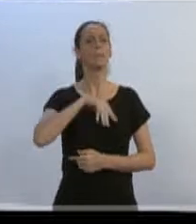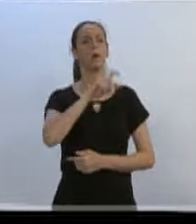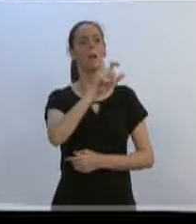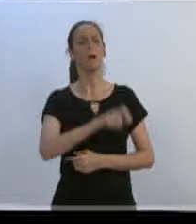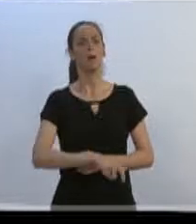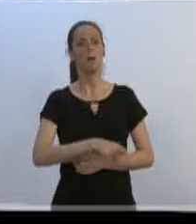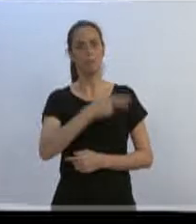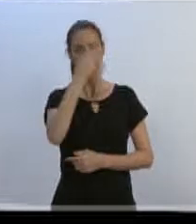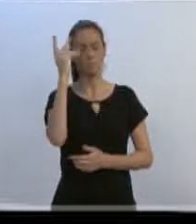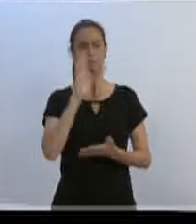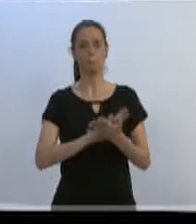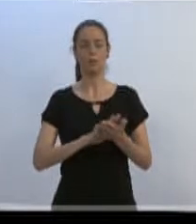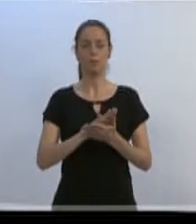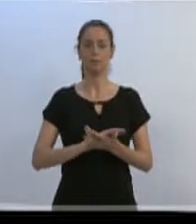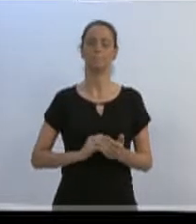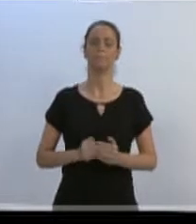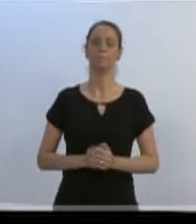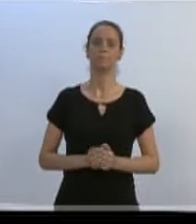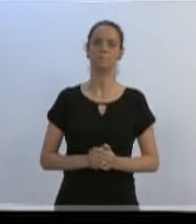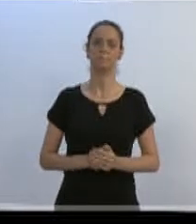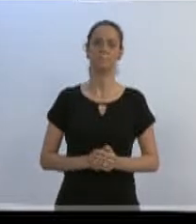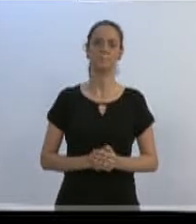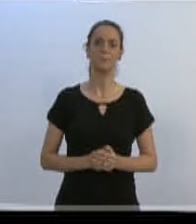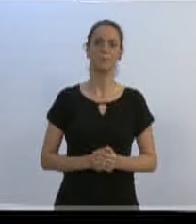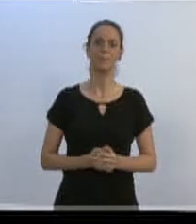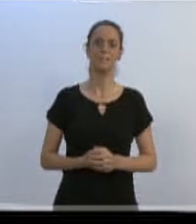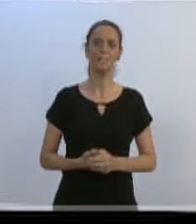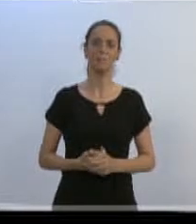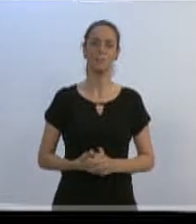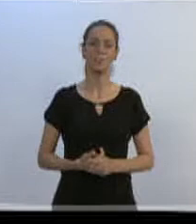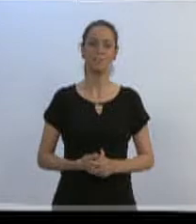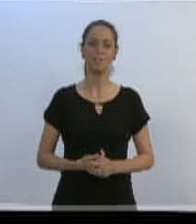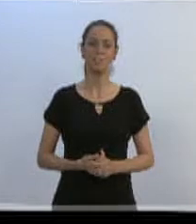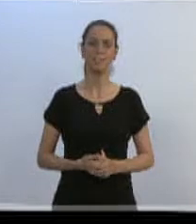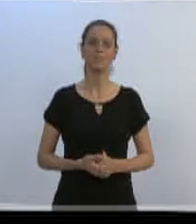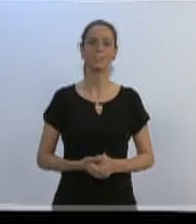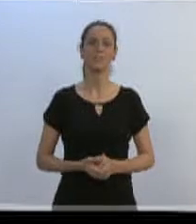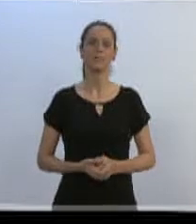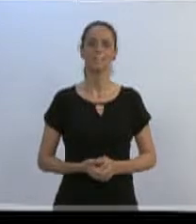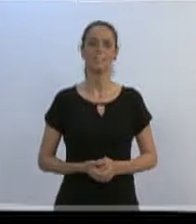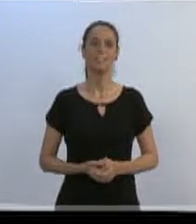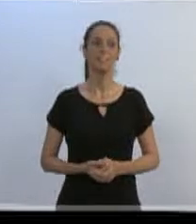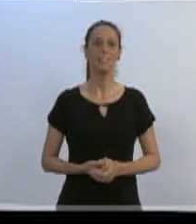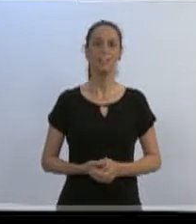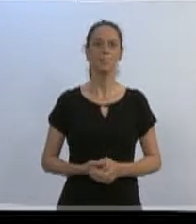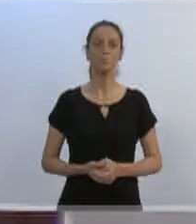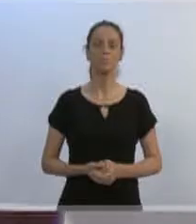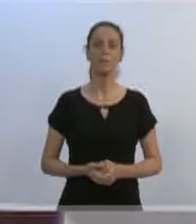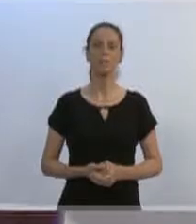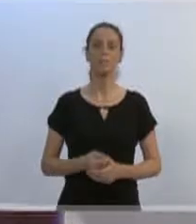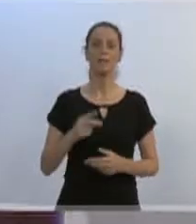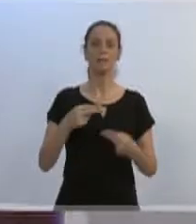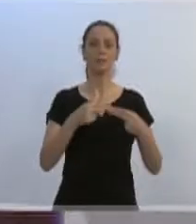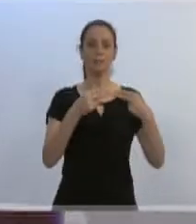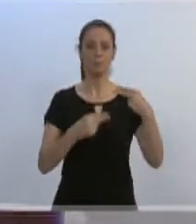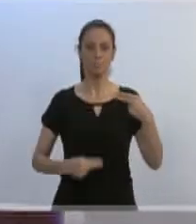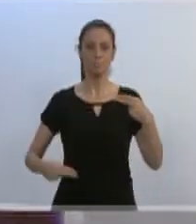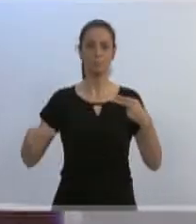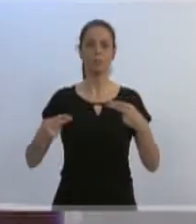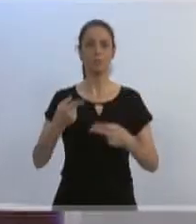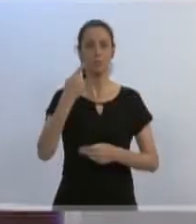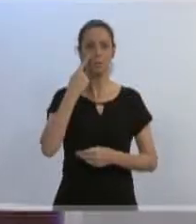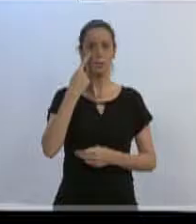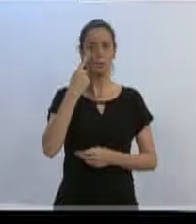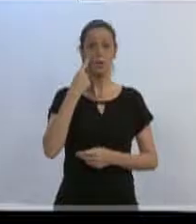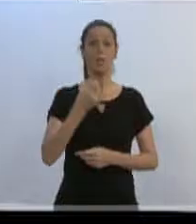agora o preço da hora e mostra próxima foto essa é a foto da inauguração já nem mais tudo gente